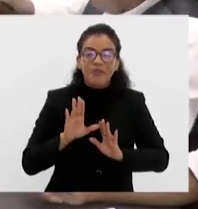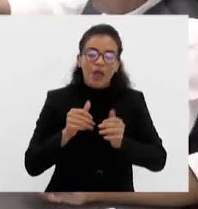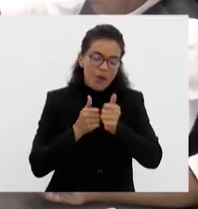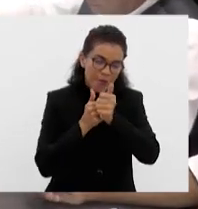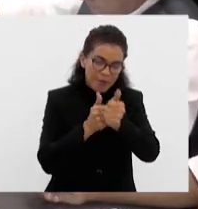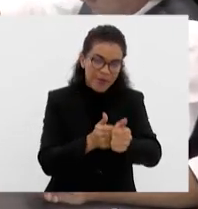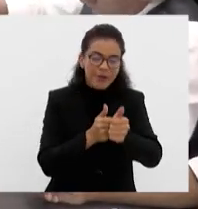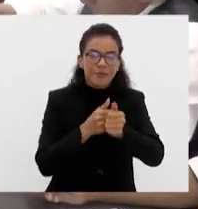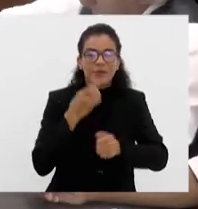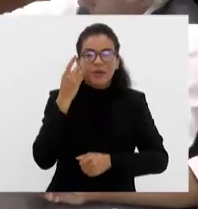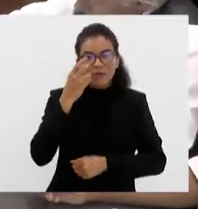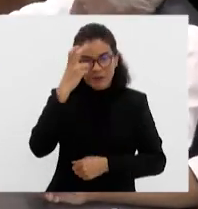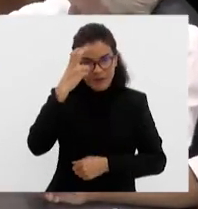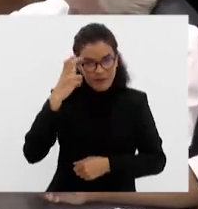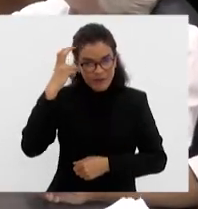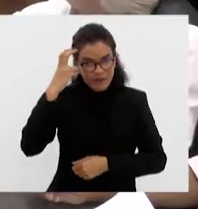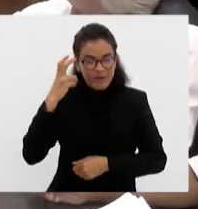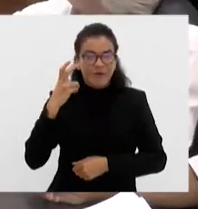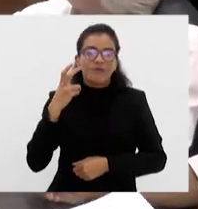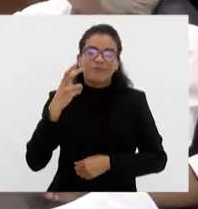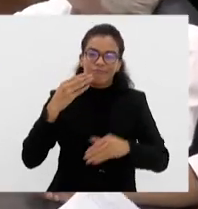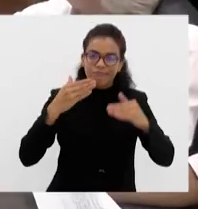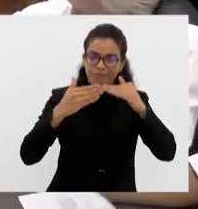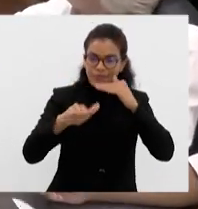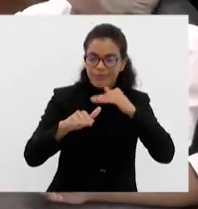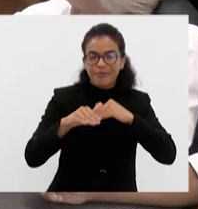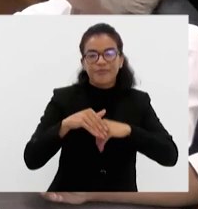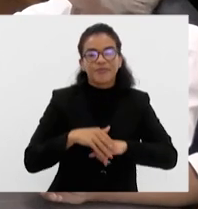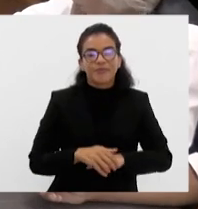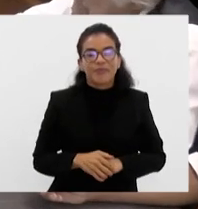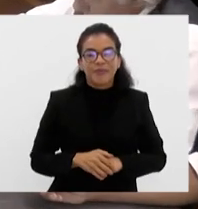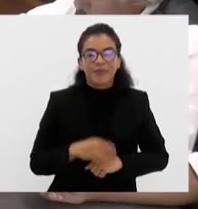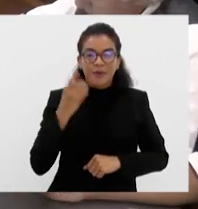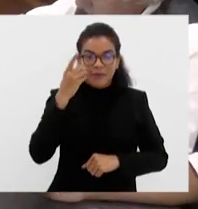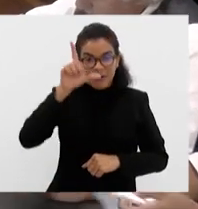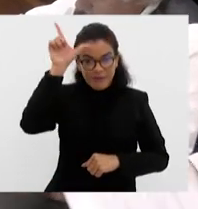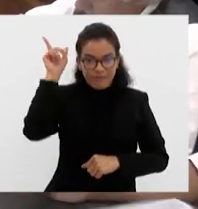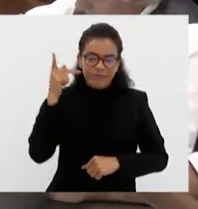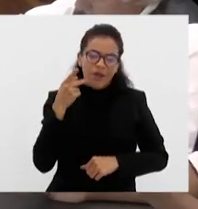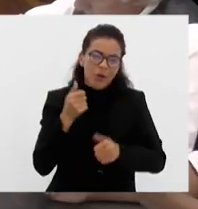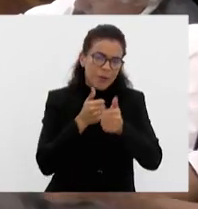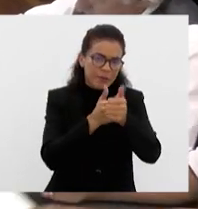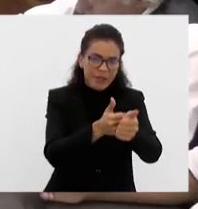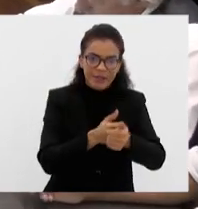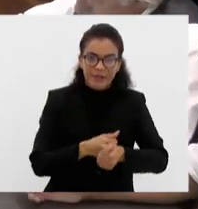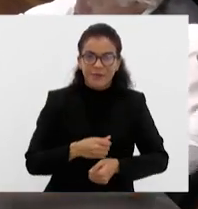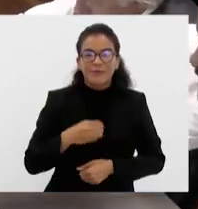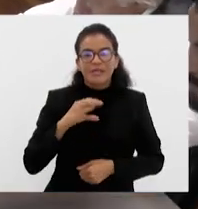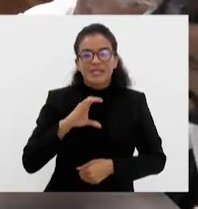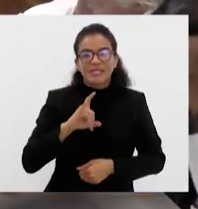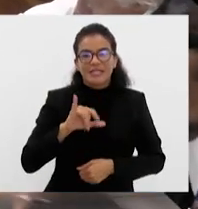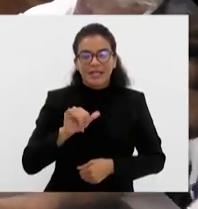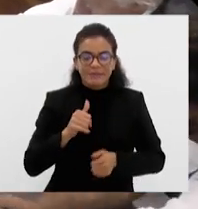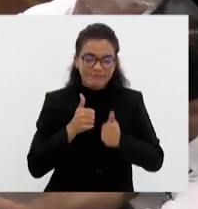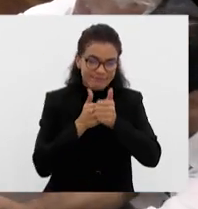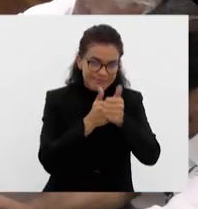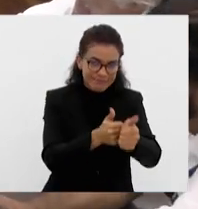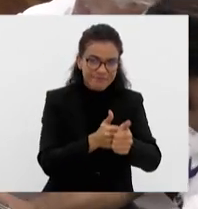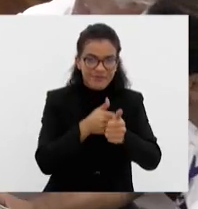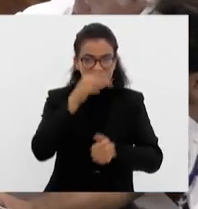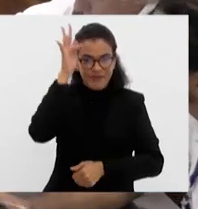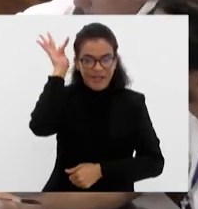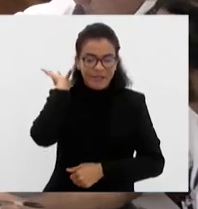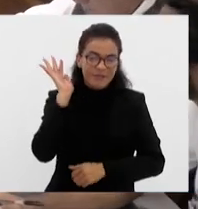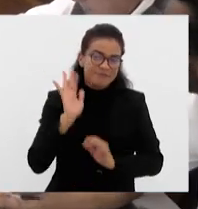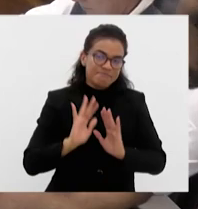Acompanha. Deputada Verônica? Pela divergência. Deputado Luiz Paulo? Acompanha. Deputada Célia? Acompanha. Deputado Fred? Acompanha.